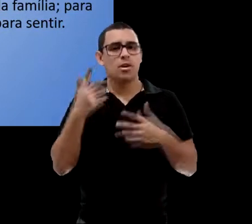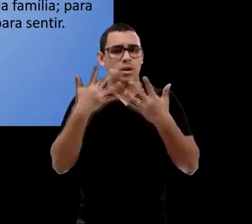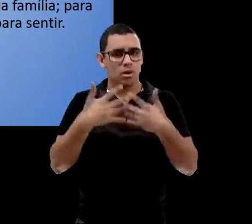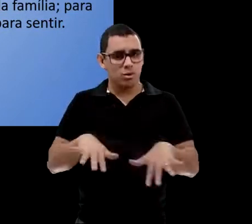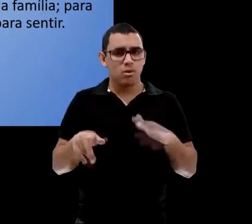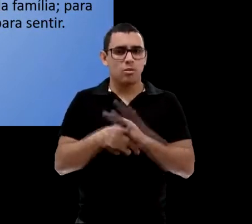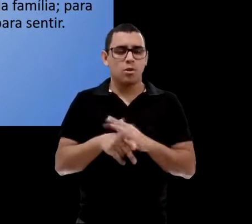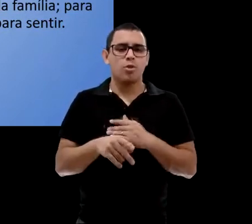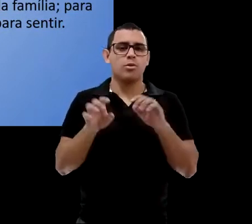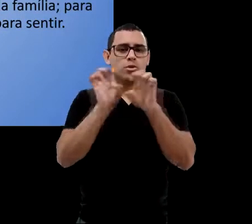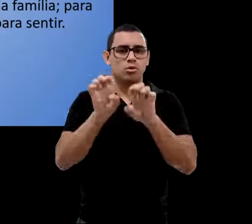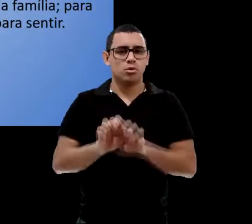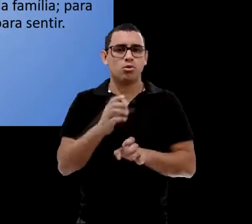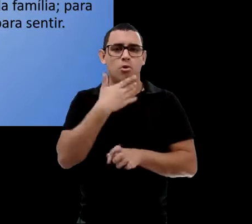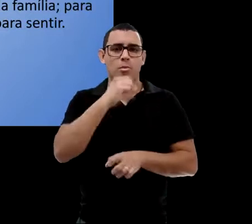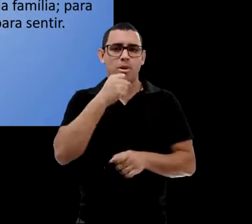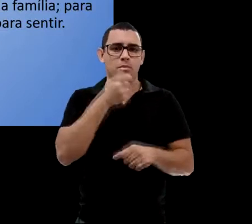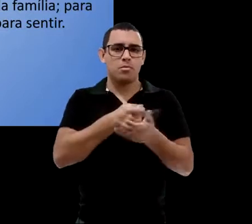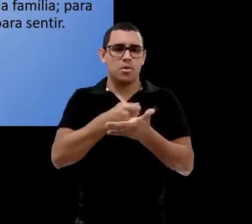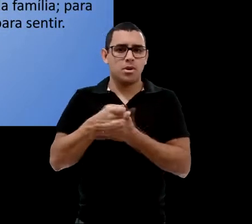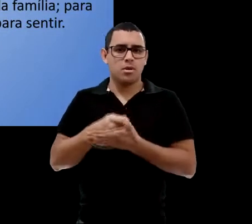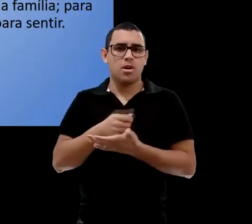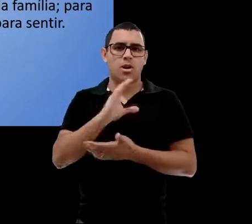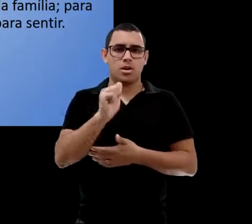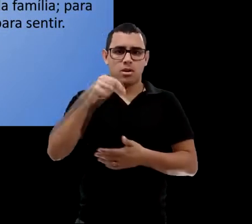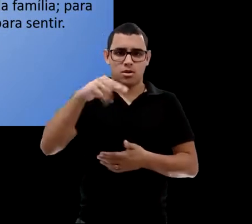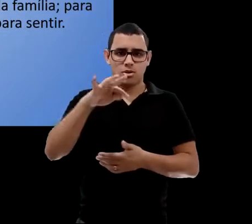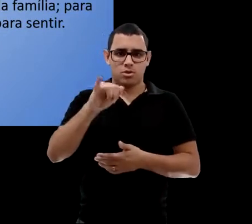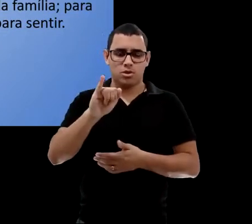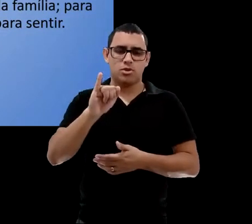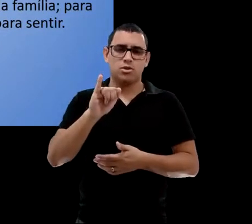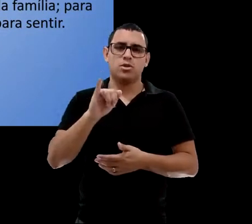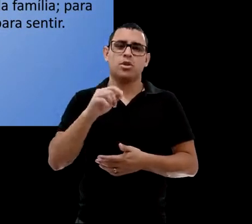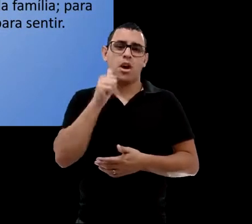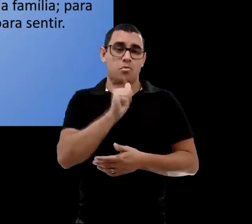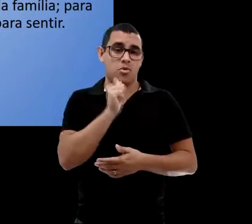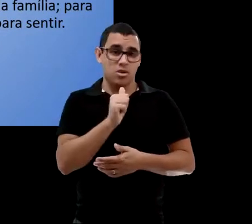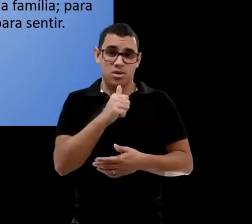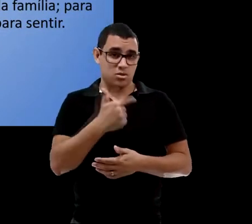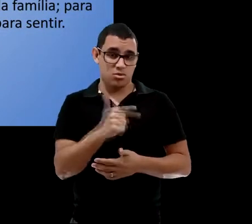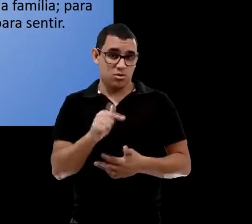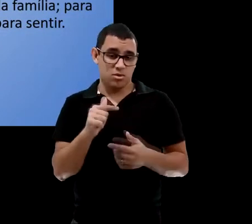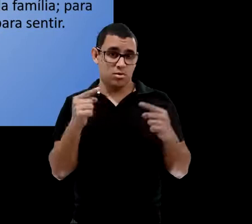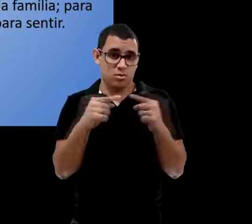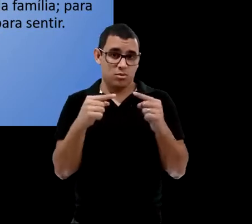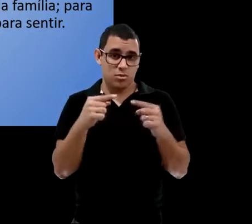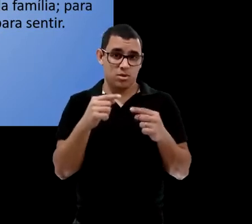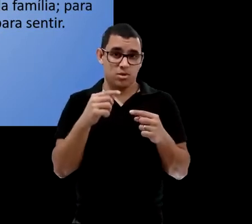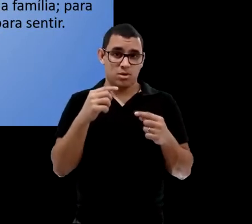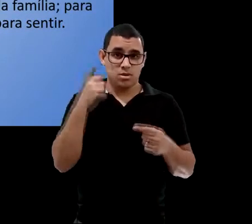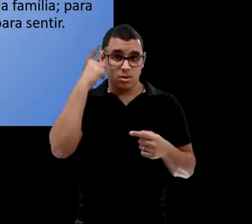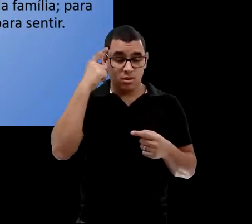seria natural a estrutura patriarcal da família. Para Kant, que é um dos maiores nomes do iluminismo, as mulheres não teriam sido feitas